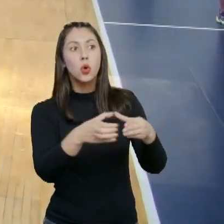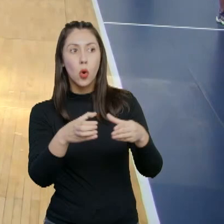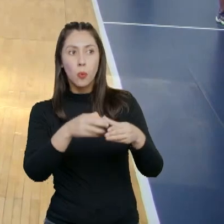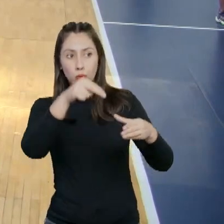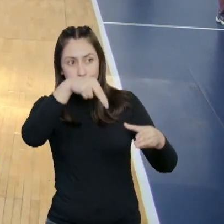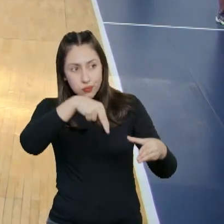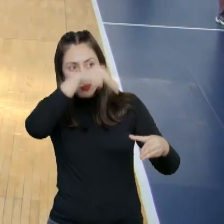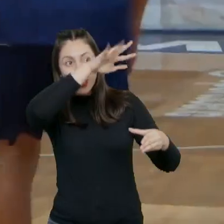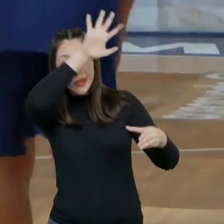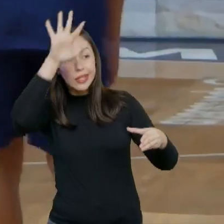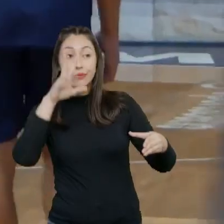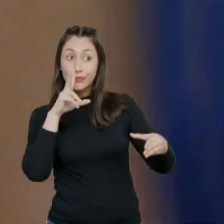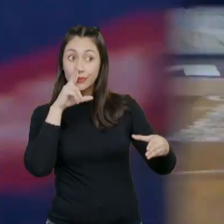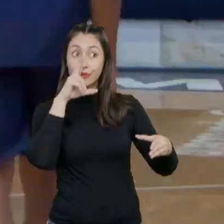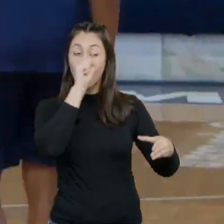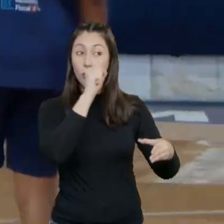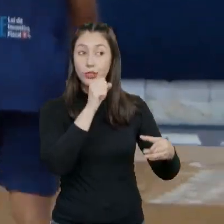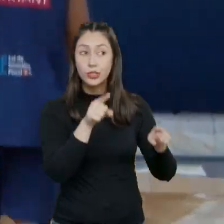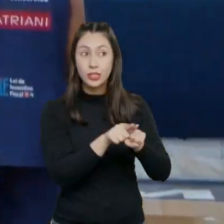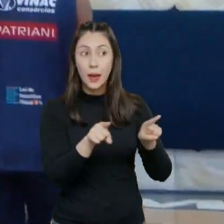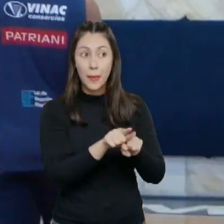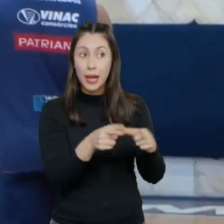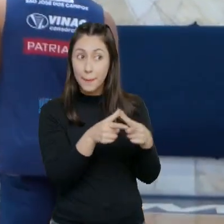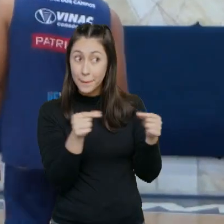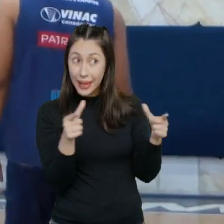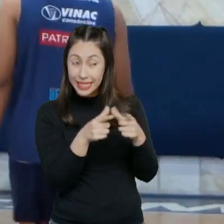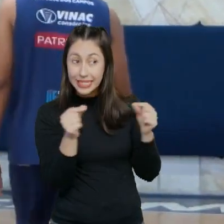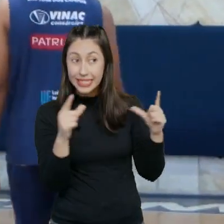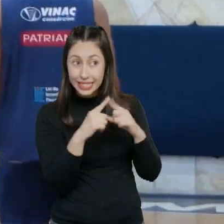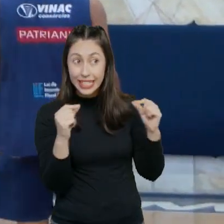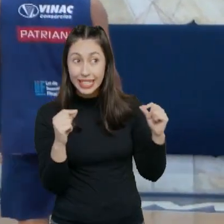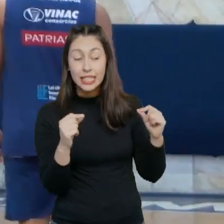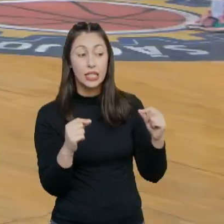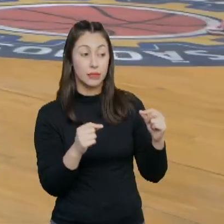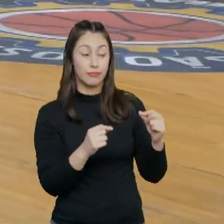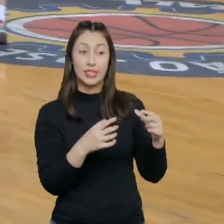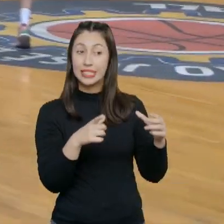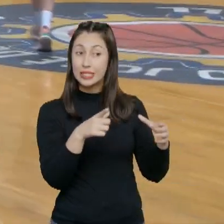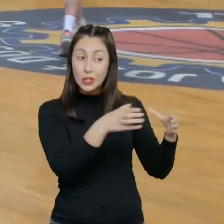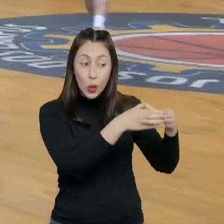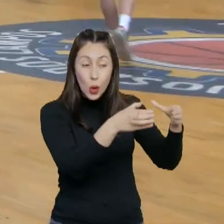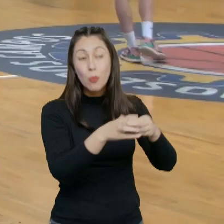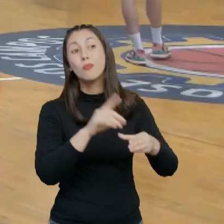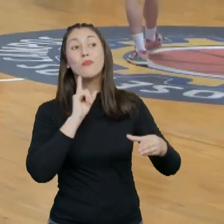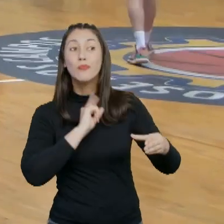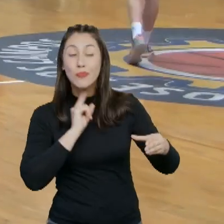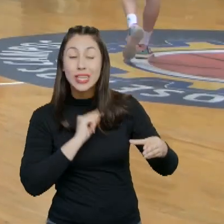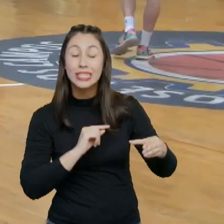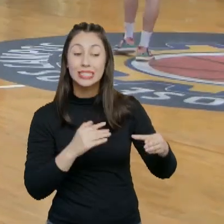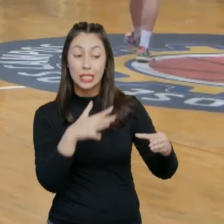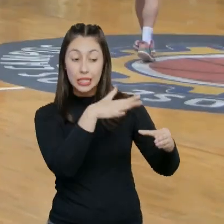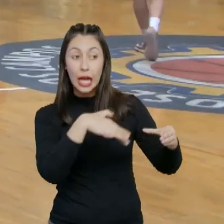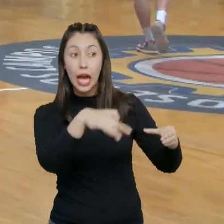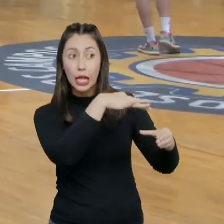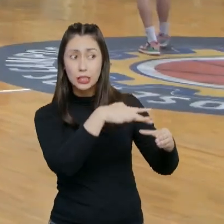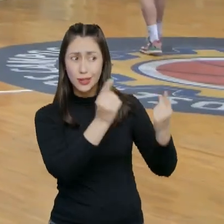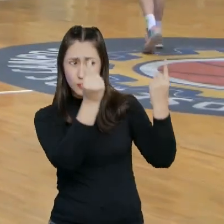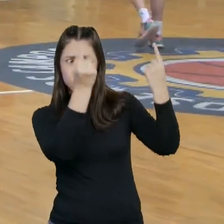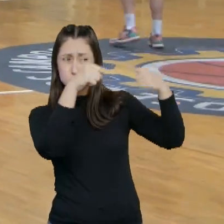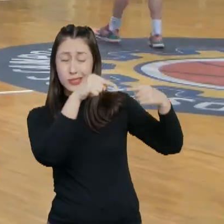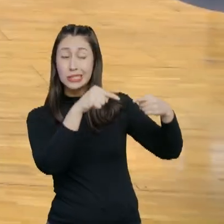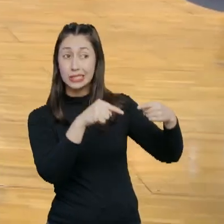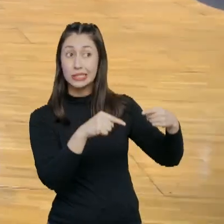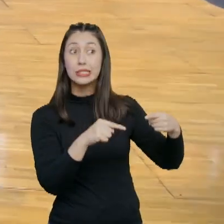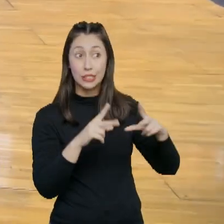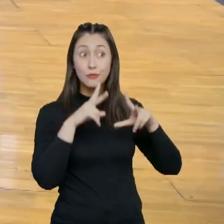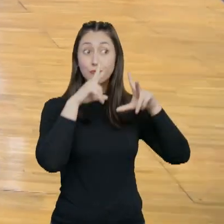Nordeste, a equipe de Brasília, a equipe de Minas, as duas equipes de Minas. Então são equipes muito fortes, muito competitivas, foram bem na